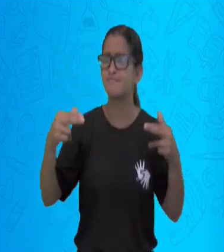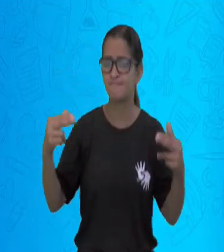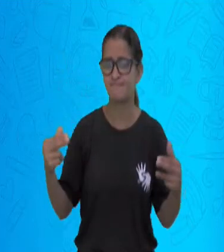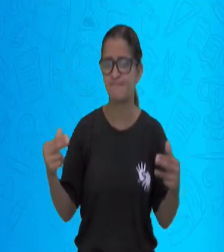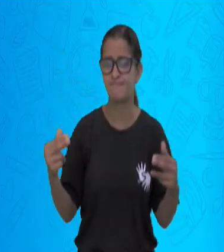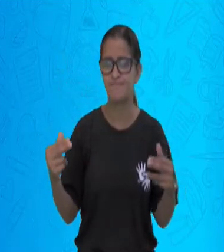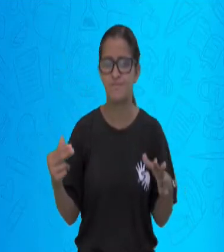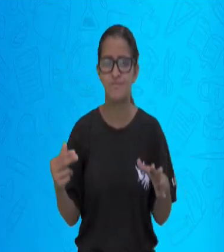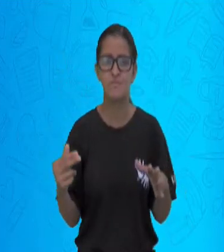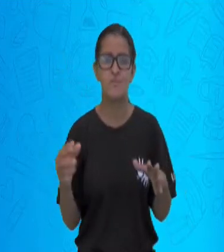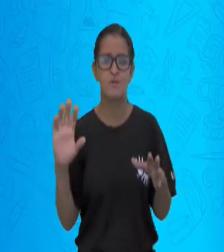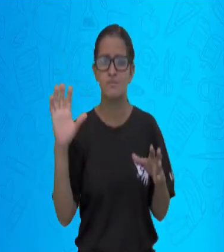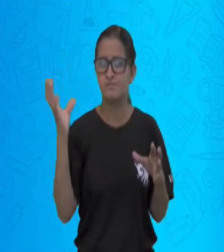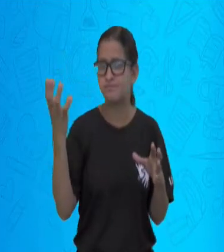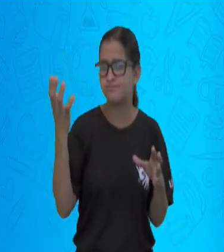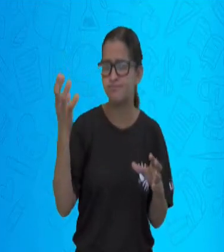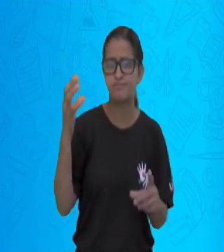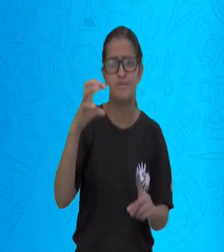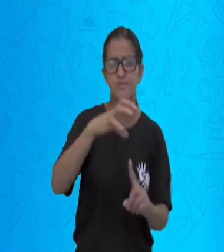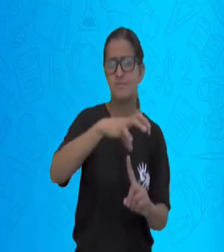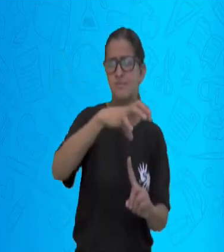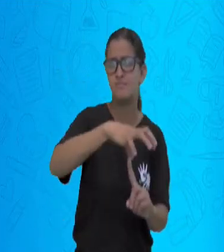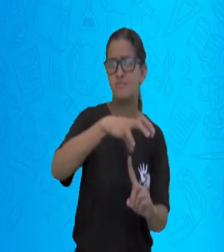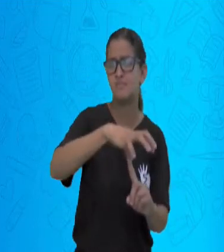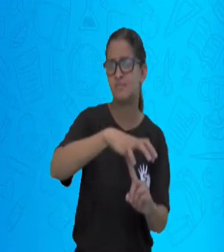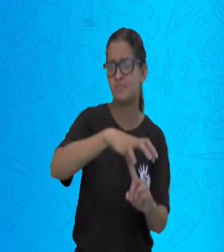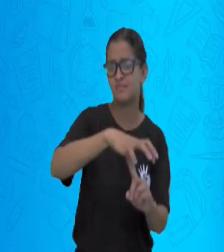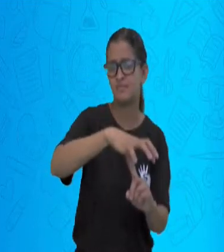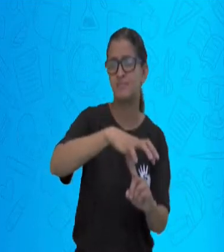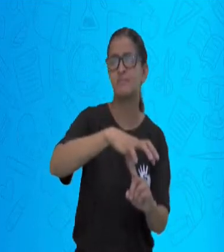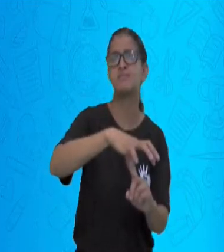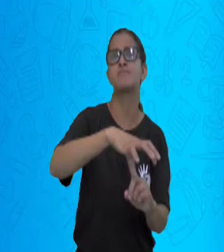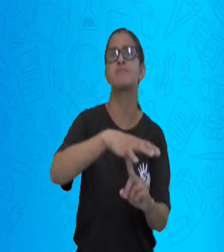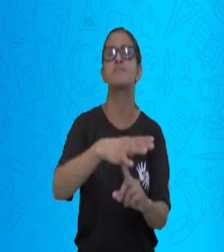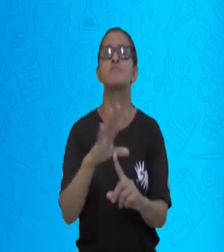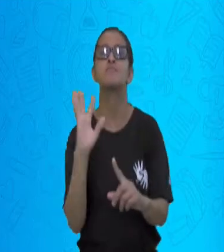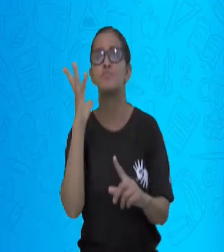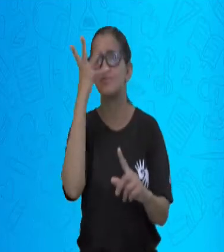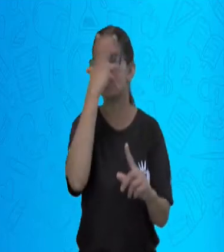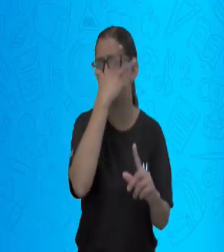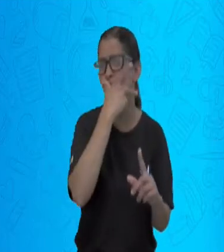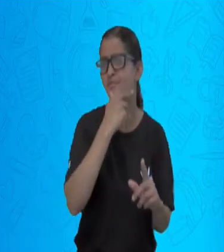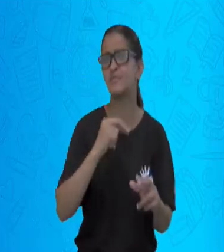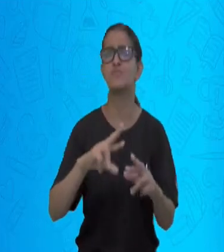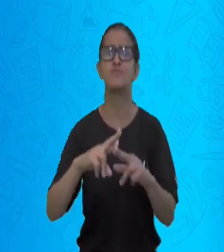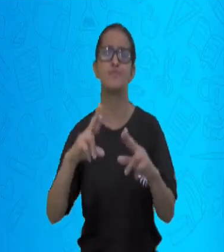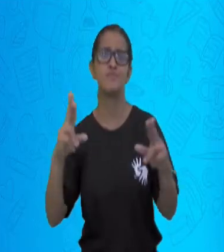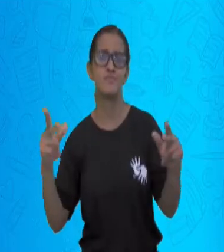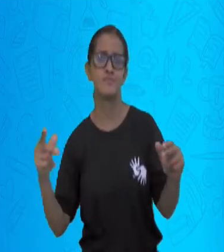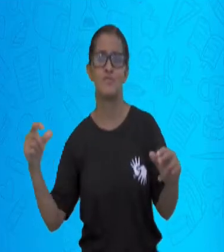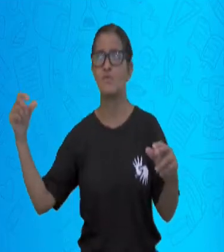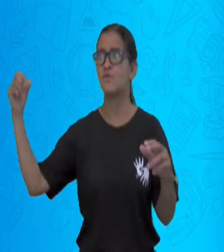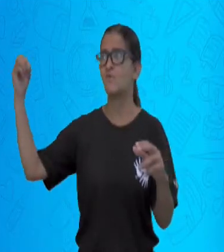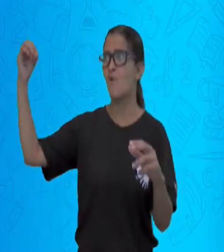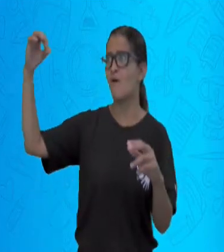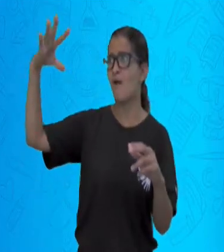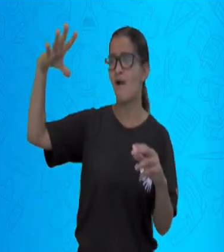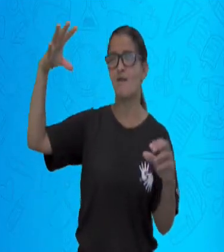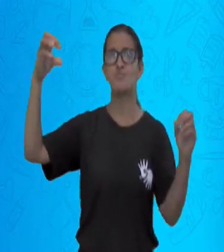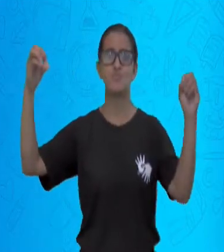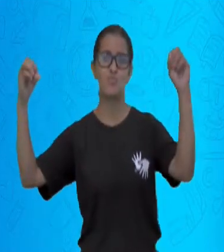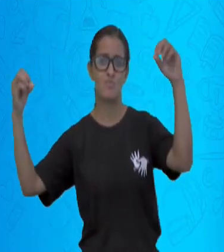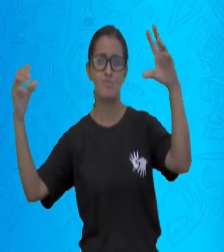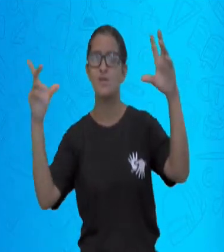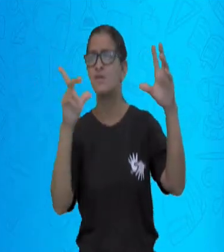hoje nós vemos que é igual a Praça Serra Lima, muito arborizada e bonita, né, com iluminação, aquela de chafariz com aquelas